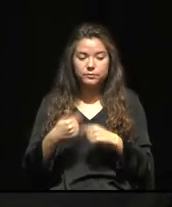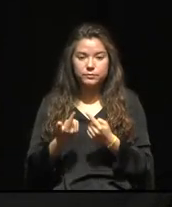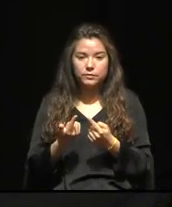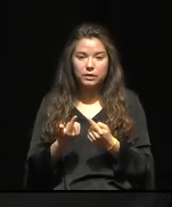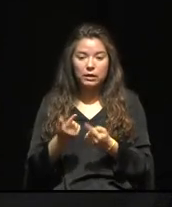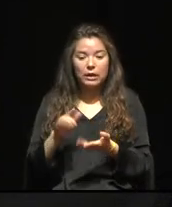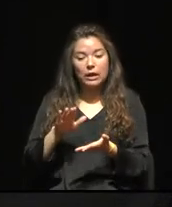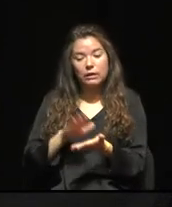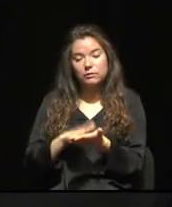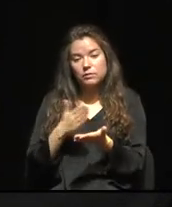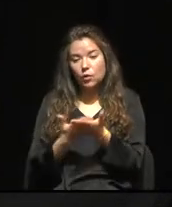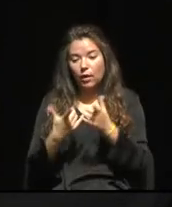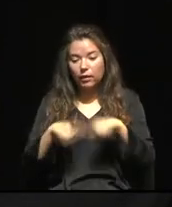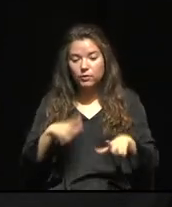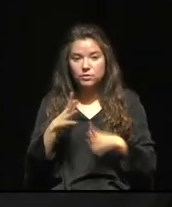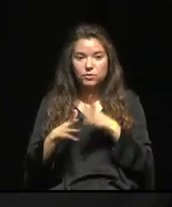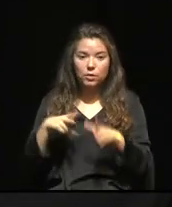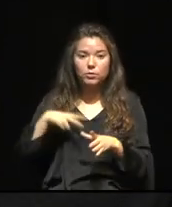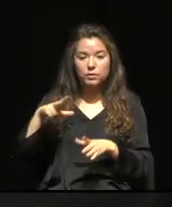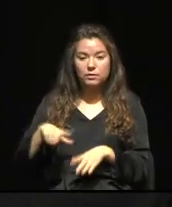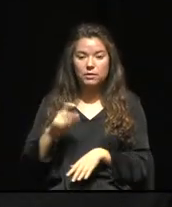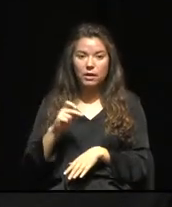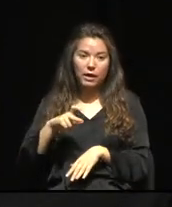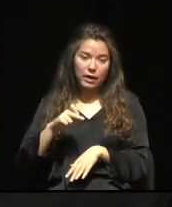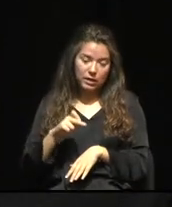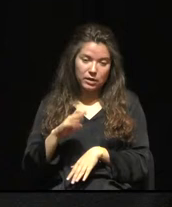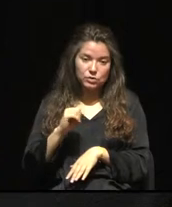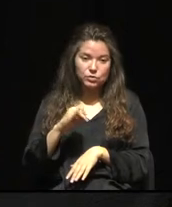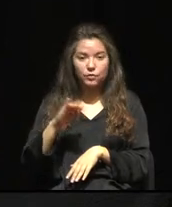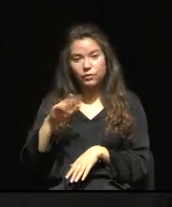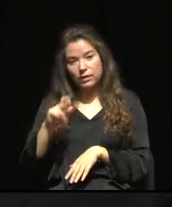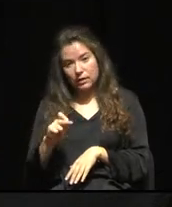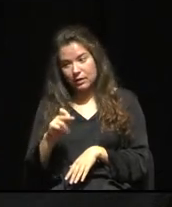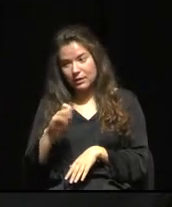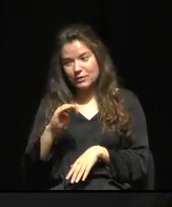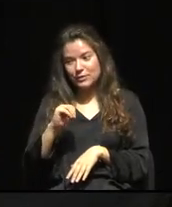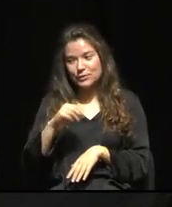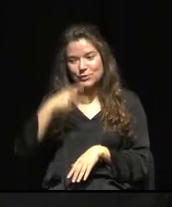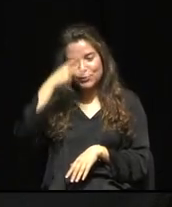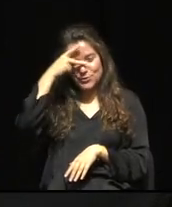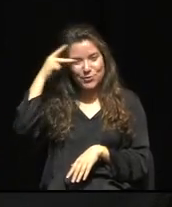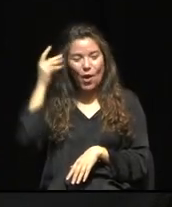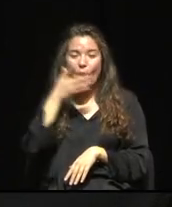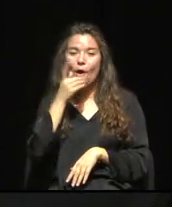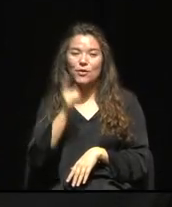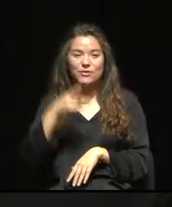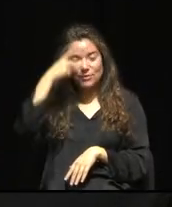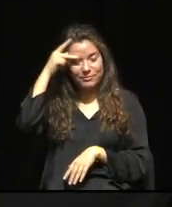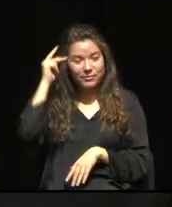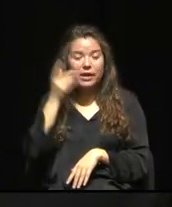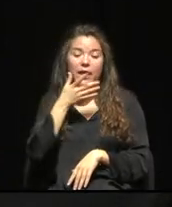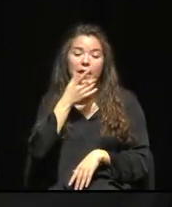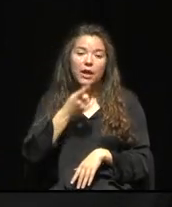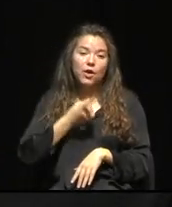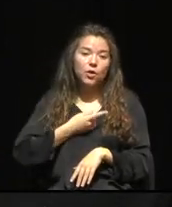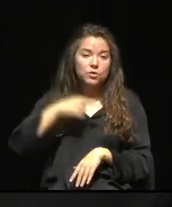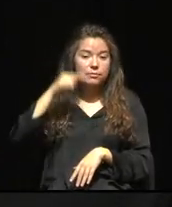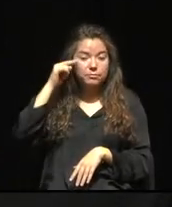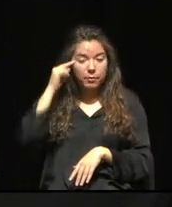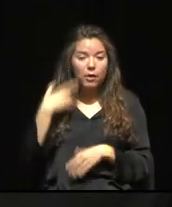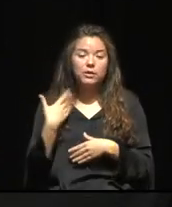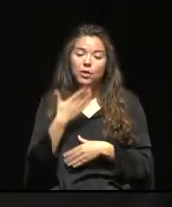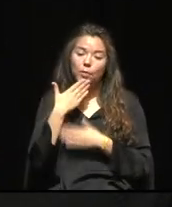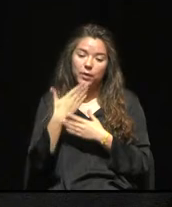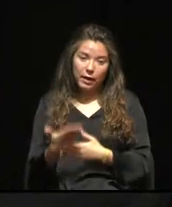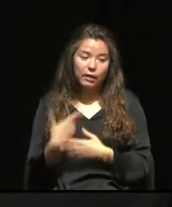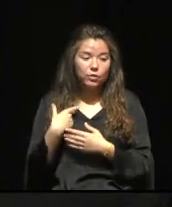interpretação em língua gestual portuguesa da Ana Sofia Soares e Paula Costa a quem muito agradeço temos também connosco na mesa hoje a deputada